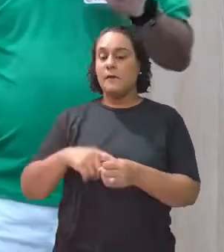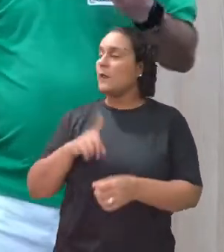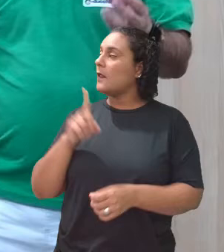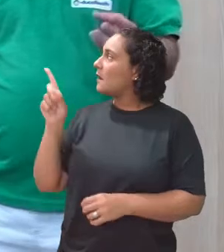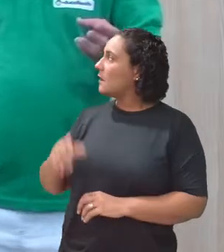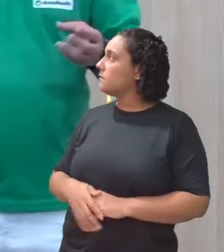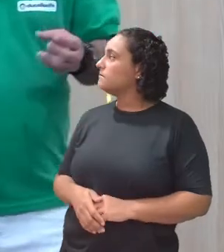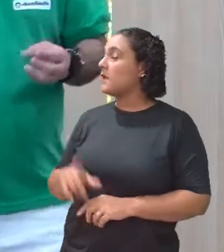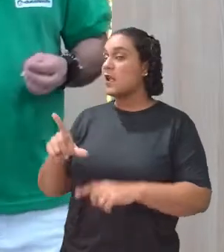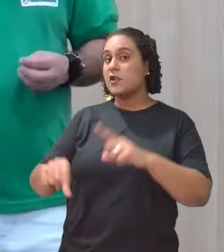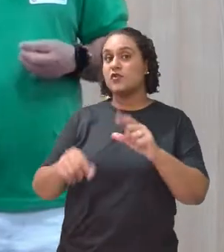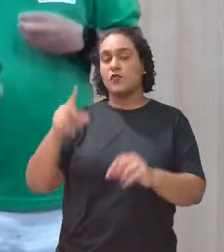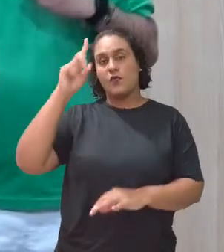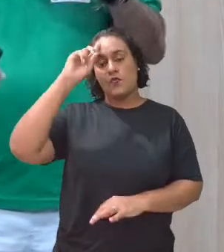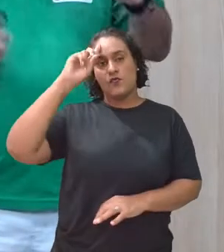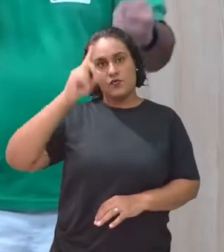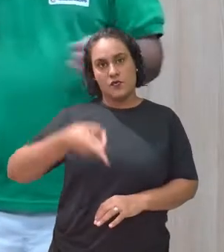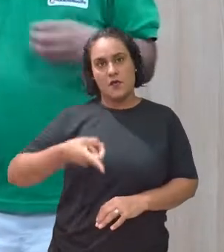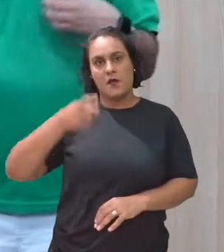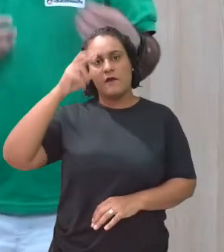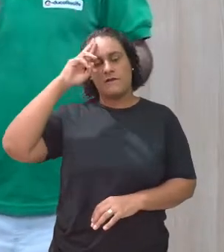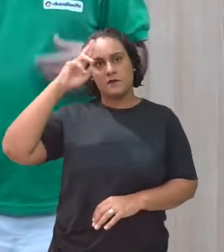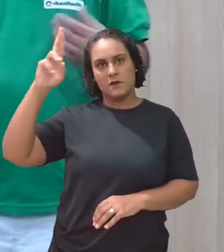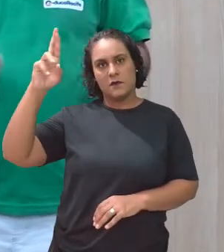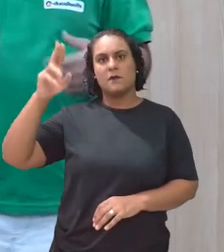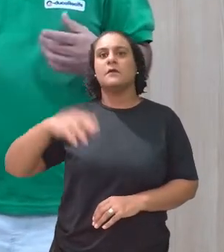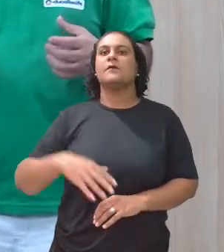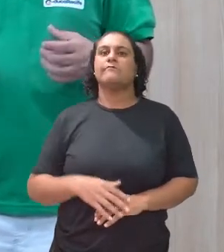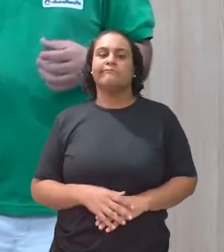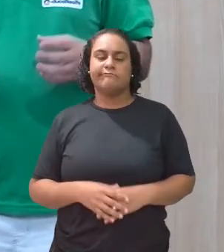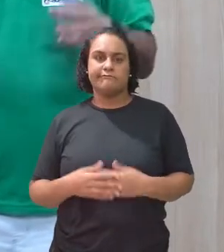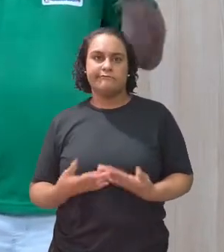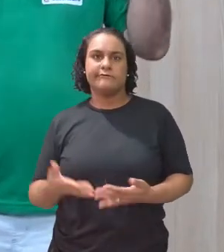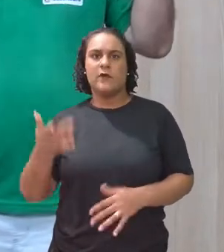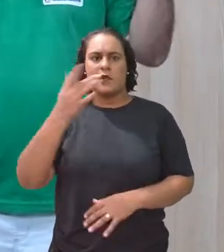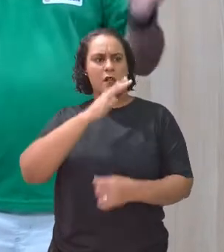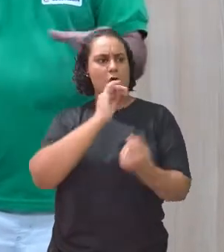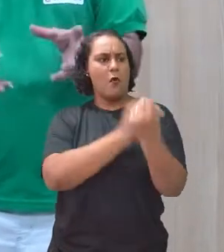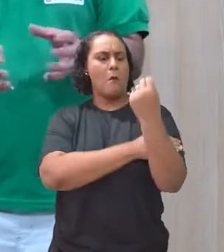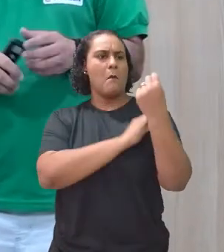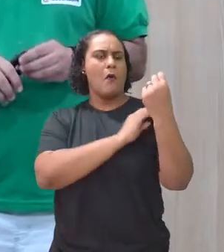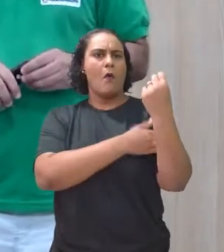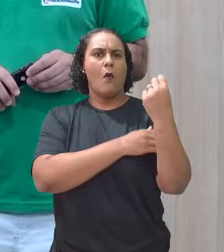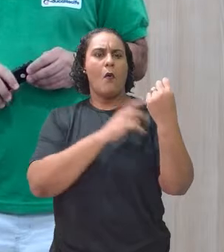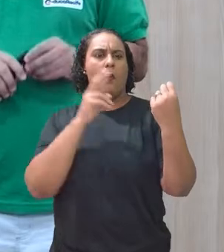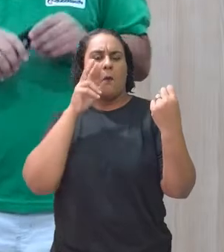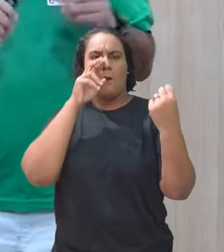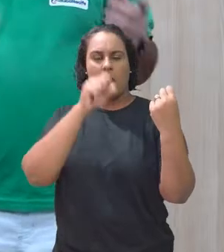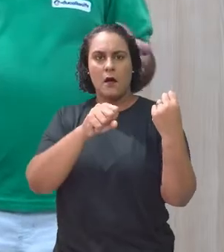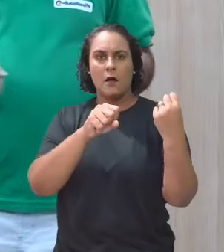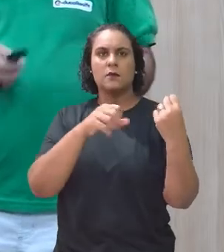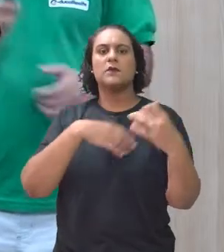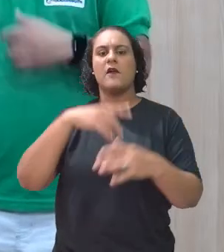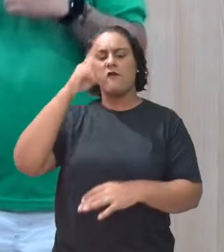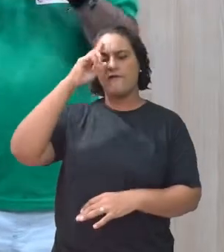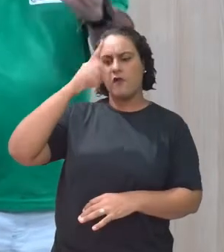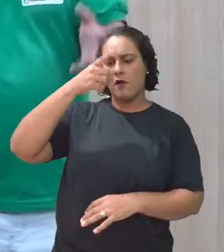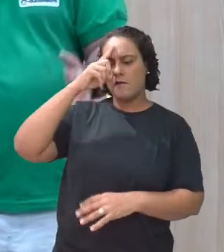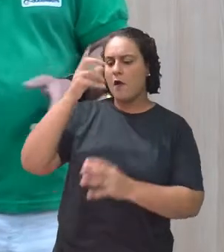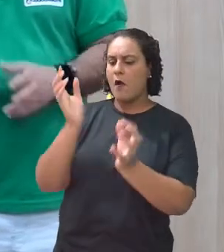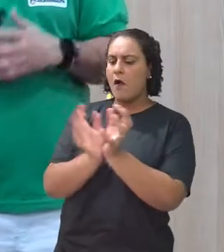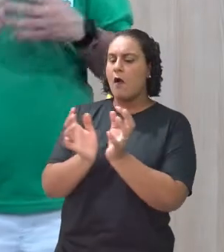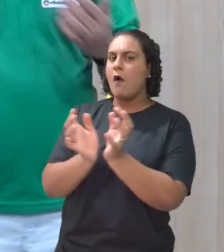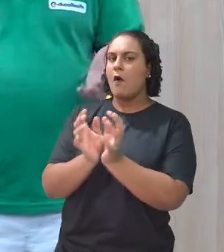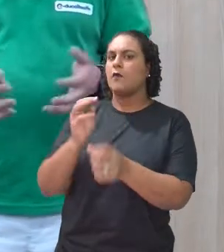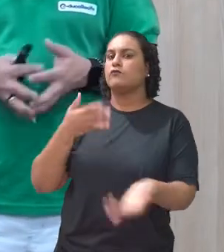escolhiam um chefe, né? Geralmente aquele que se destacava mais no combate, que chefiava aquela tribo, né, naqueles